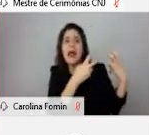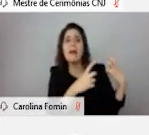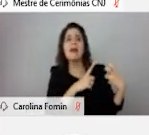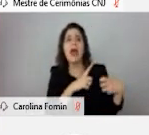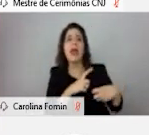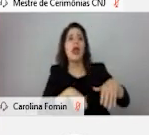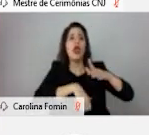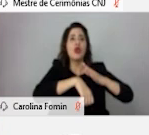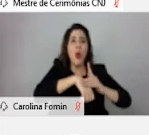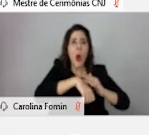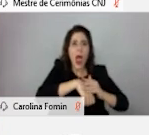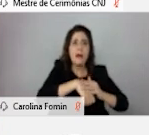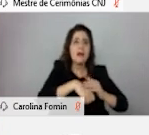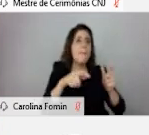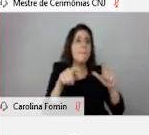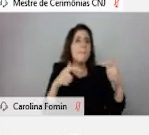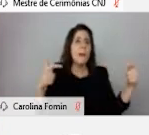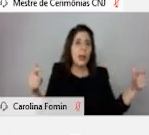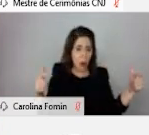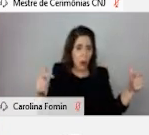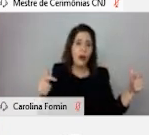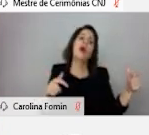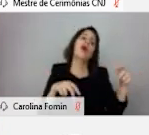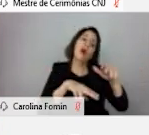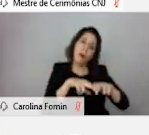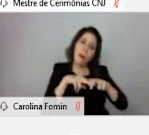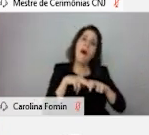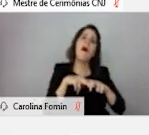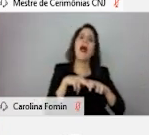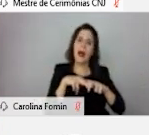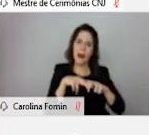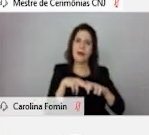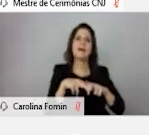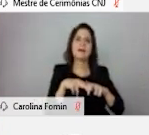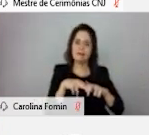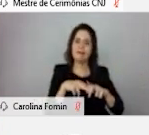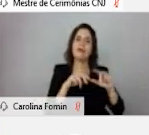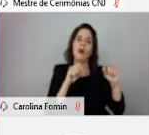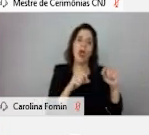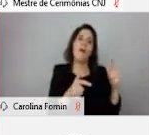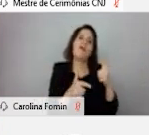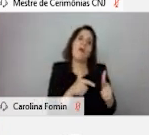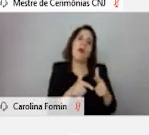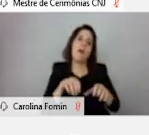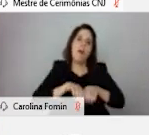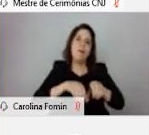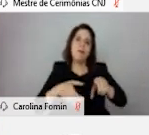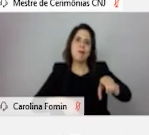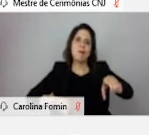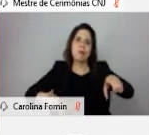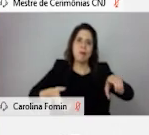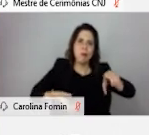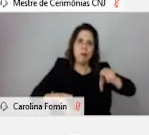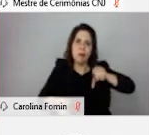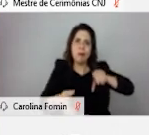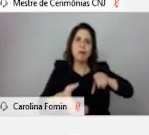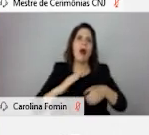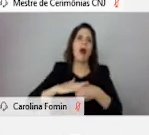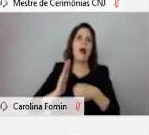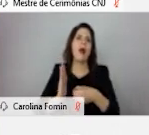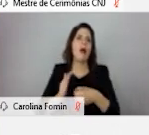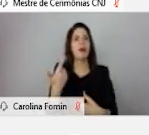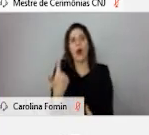à parte que nós todos aqui sabemos no Brasil que é um problema sério, que é o acesso às condições básicas, né, de condições